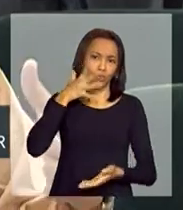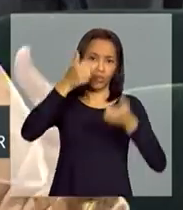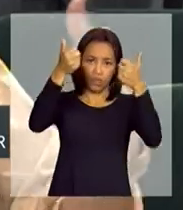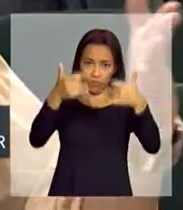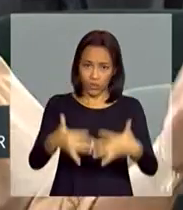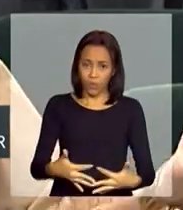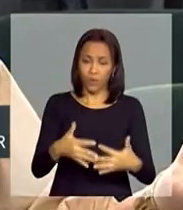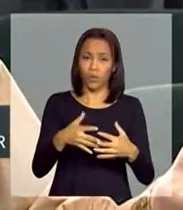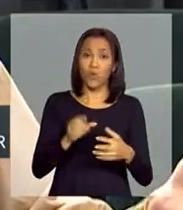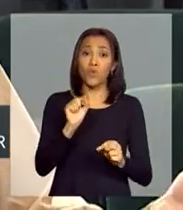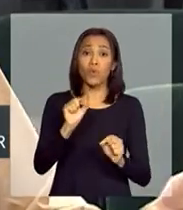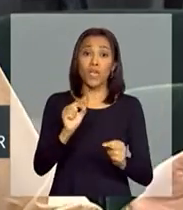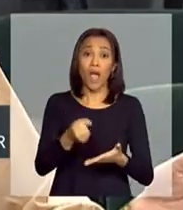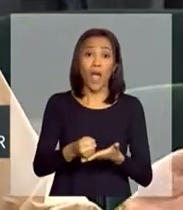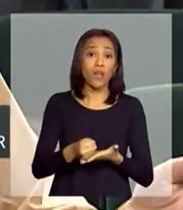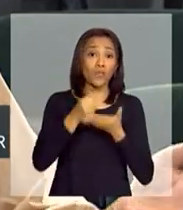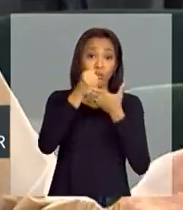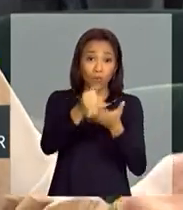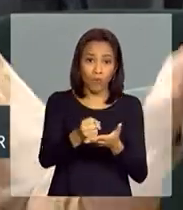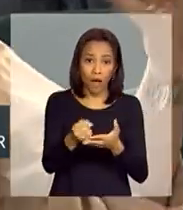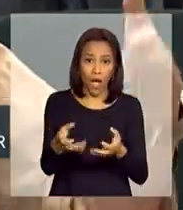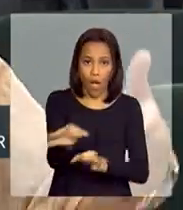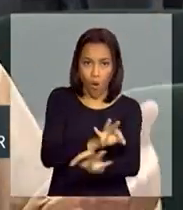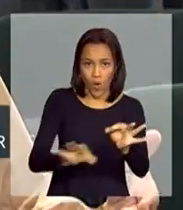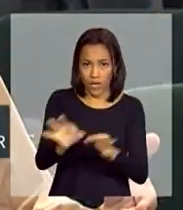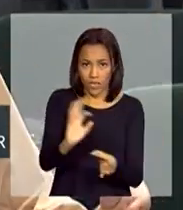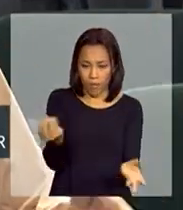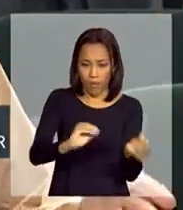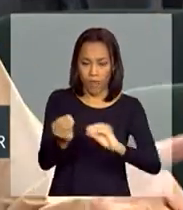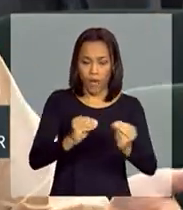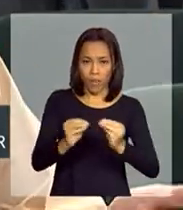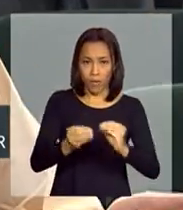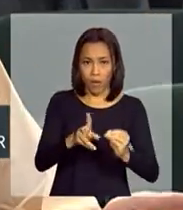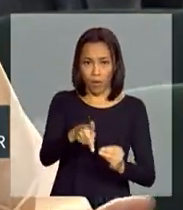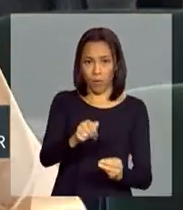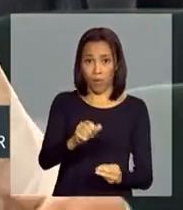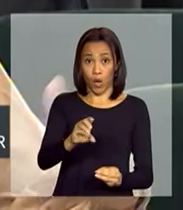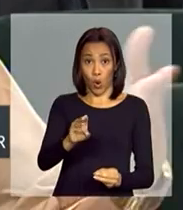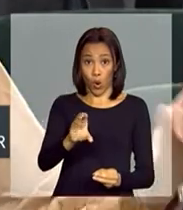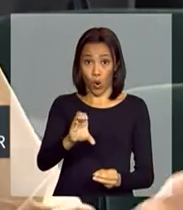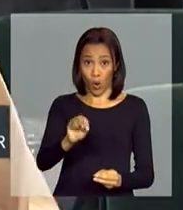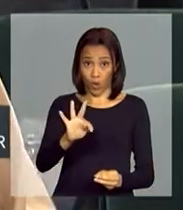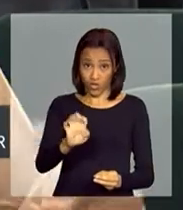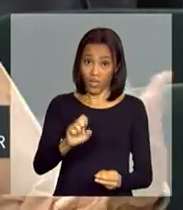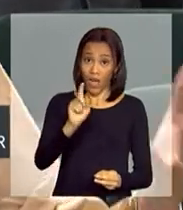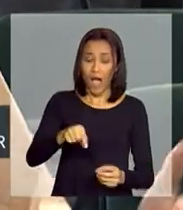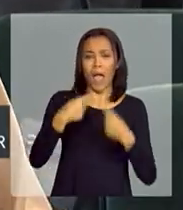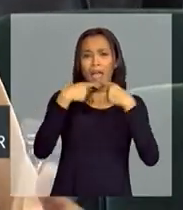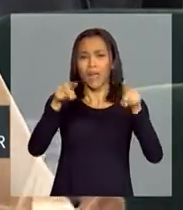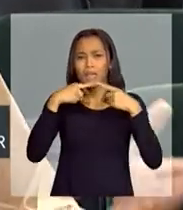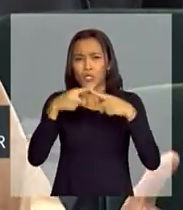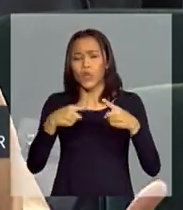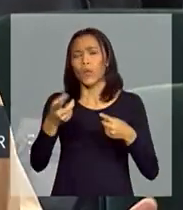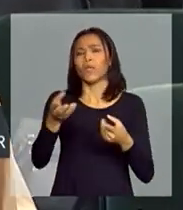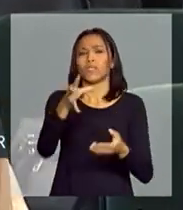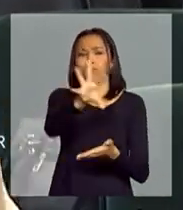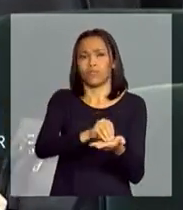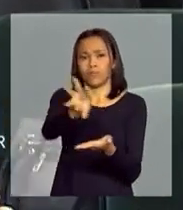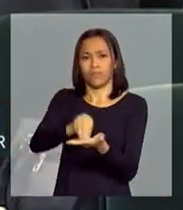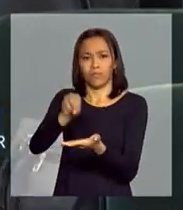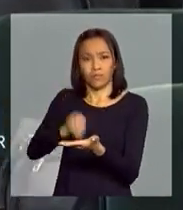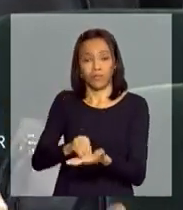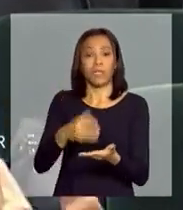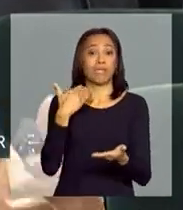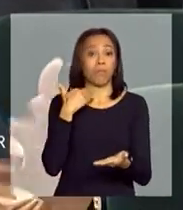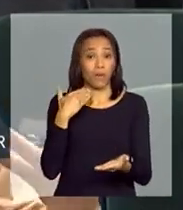a ênfase do que ajudou a montar o pacote a base de reclamações no sistema de vocês que bancos telefonias estão sempre liderando